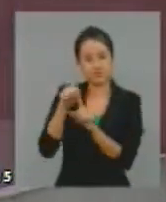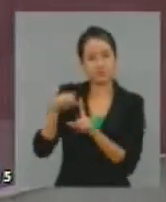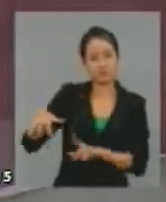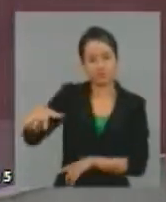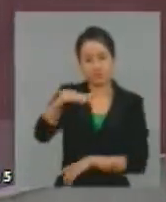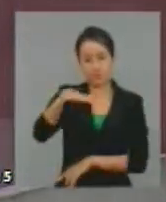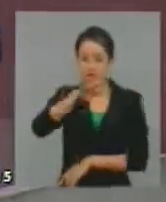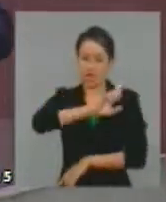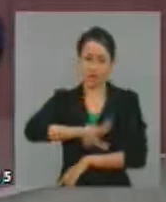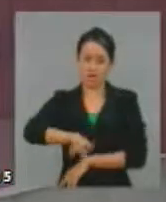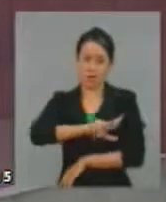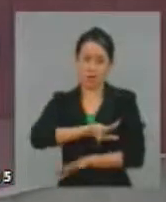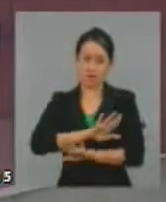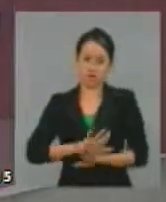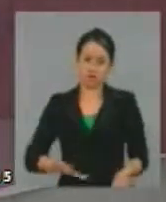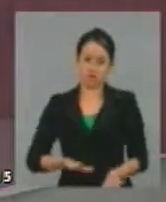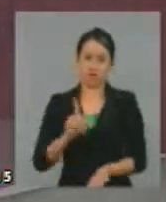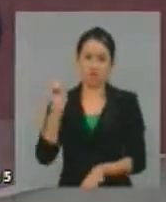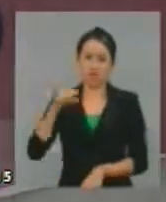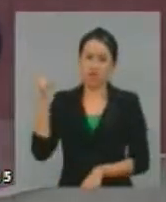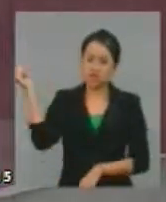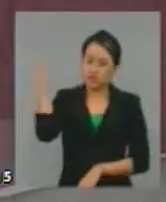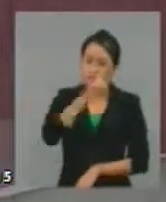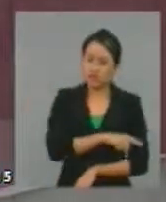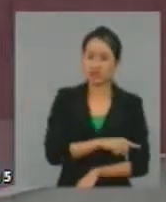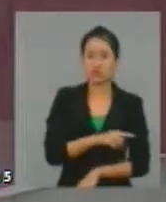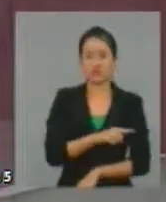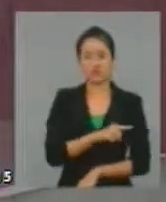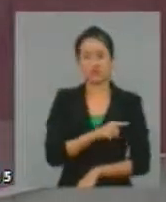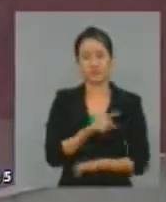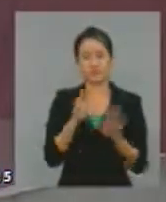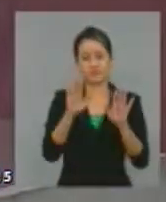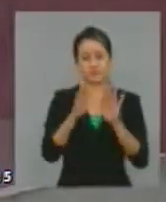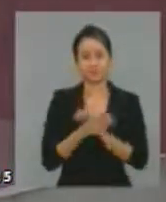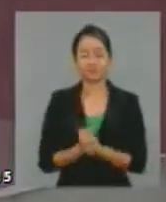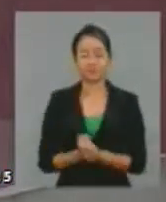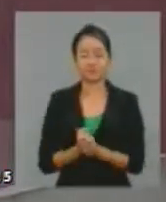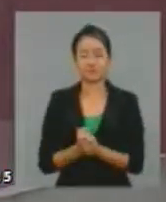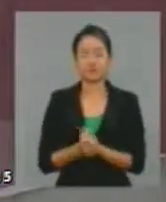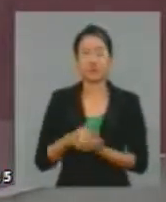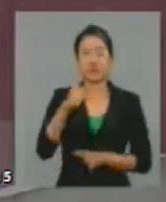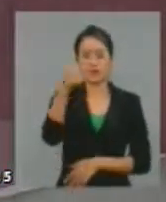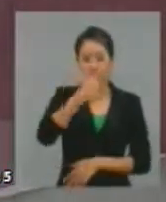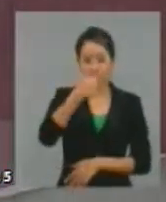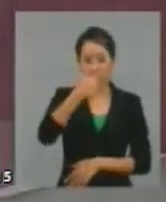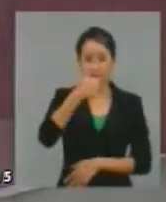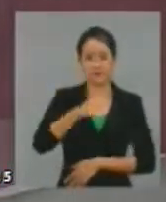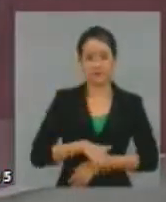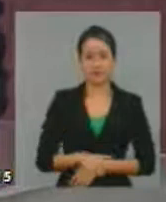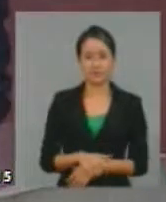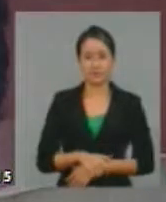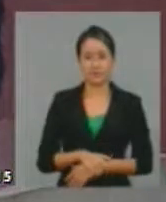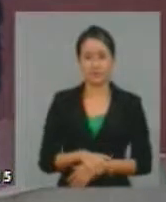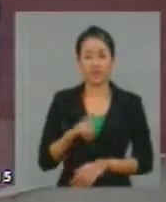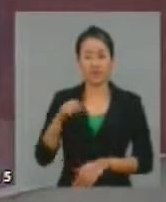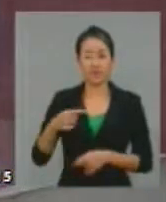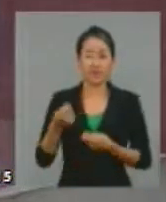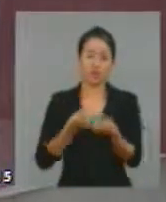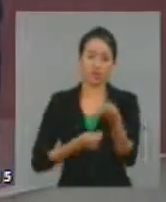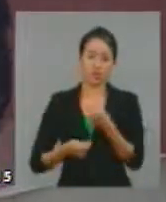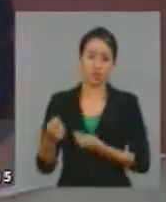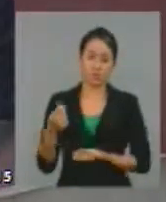Não é assim. É um pouco mais complicado e eu vou me deter em 4 variáveis. A primeira variável, sem dúvida alguma, é a variável